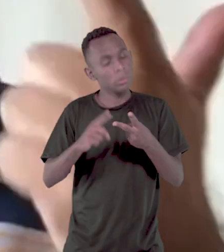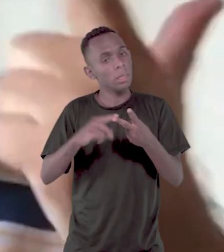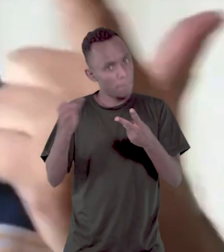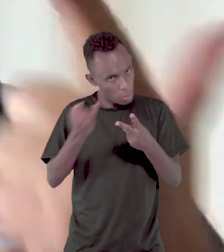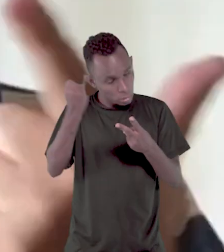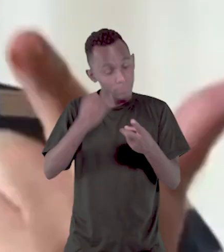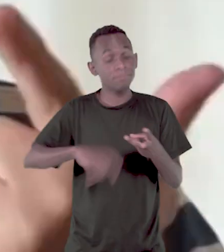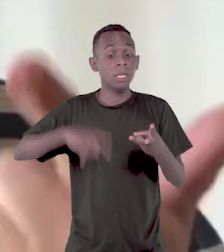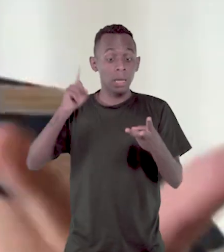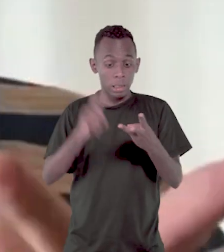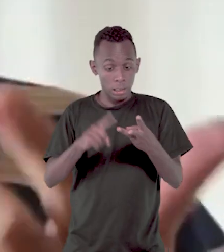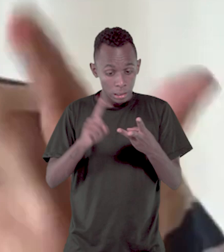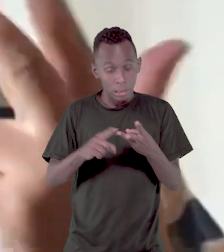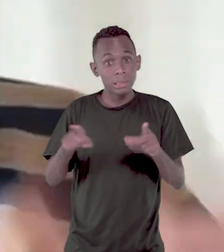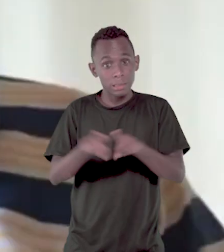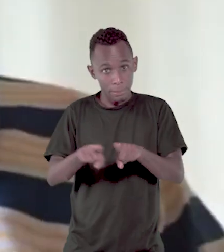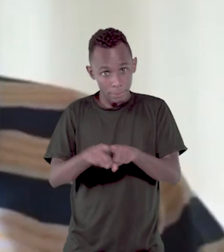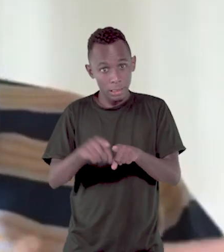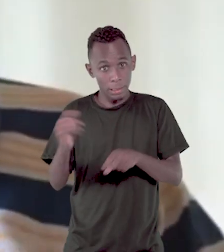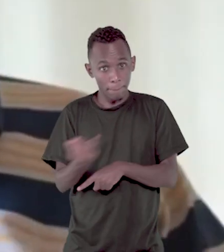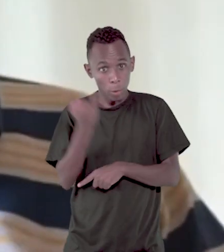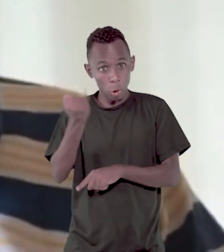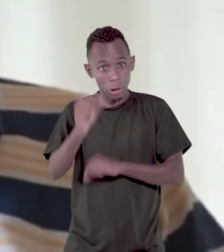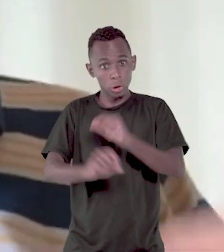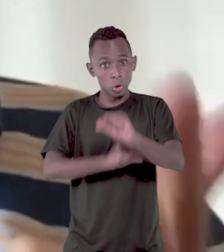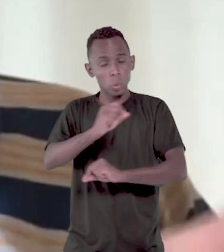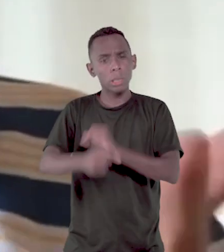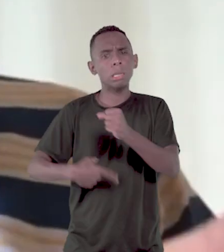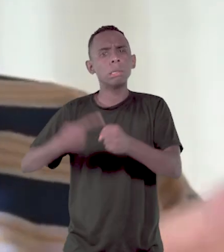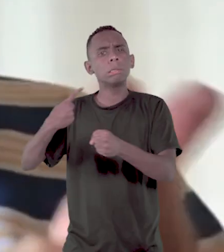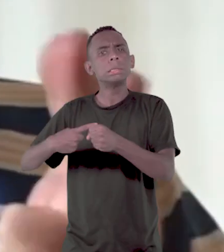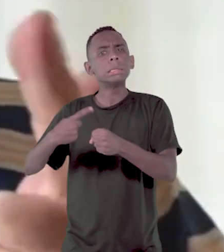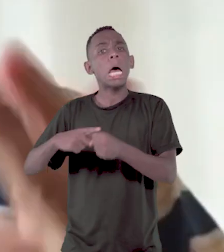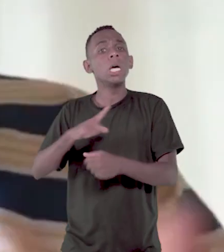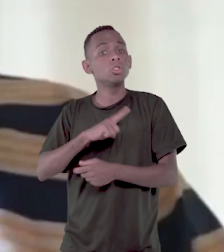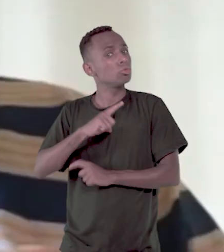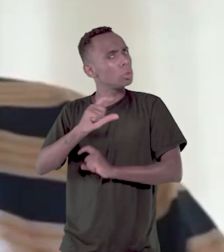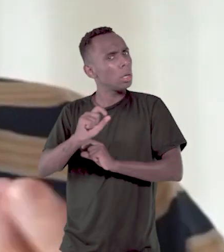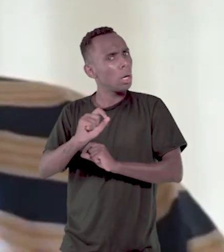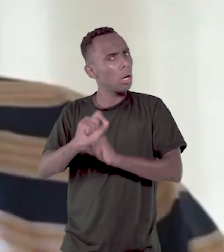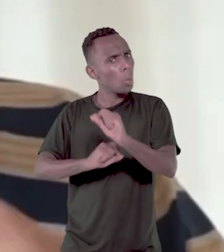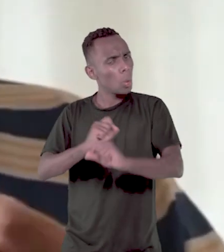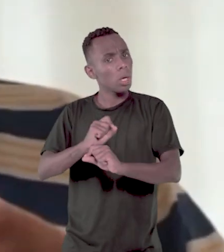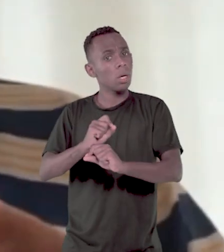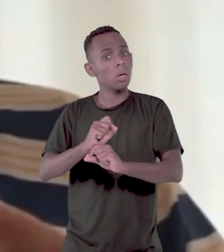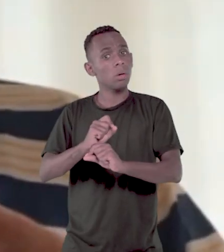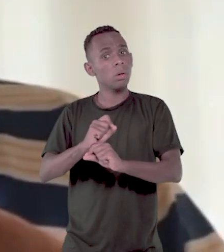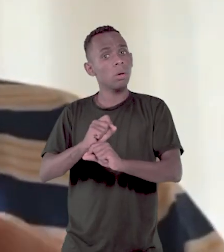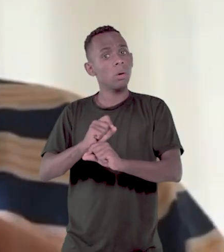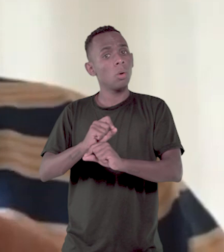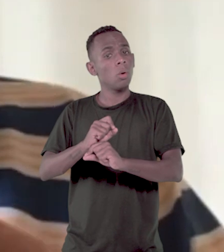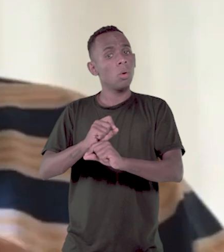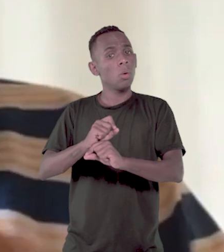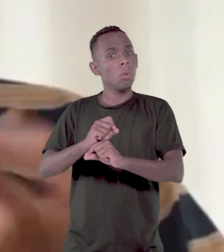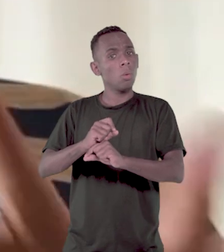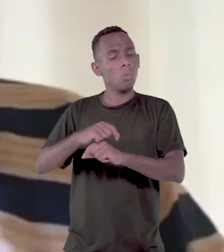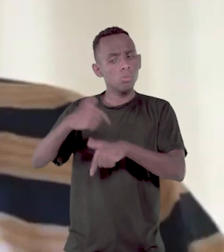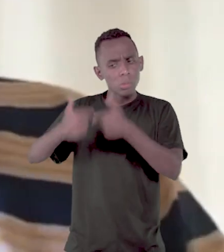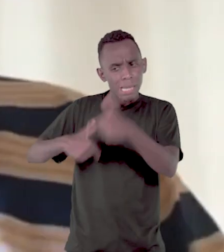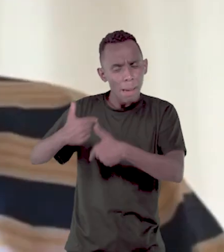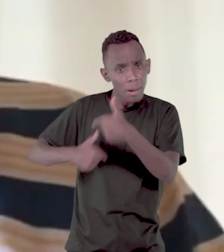esse é o segundo ponto importante de lembrar. E o terceiro ponto é que a cidade tinha